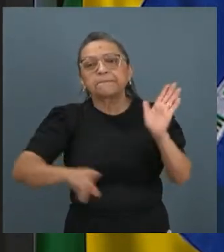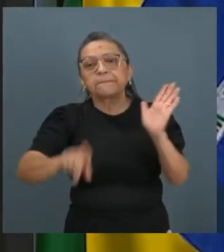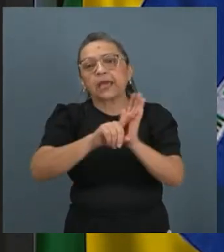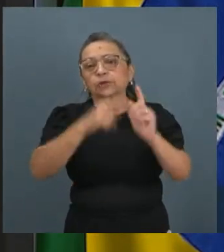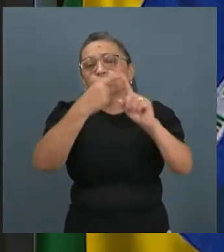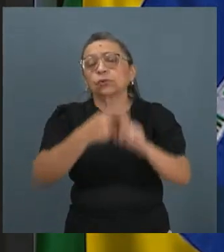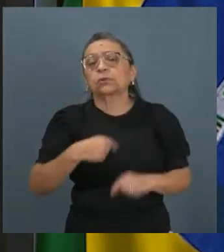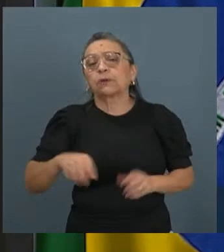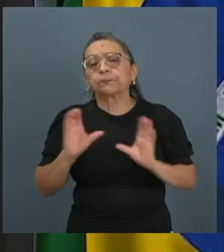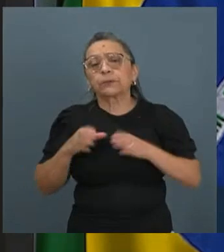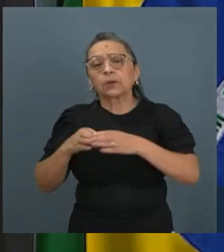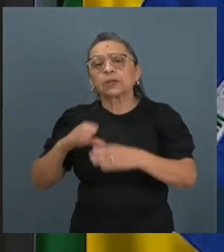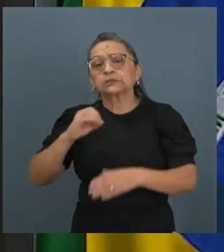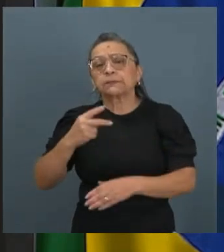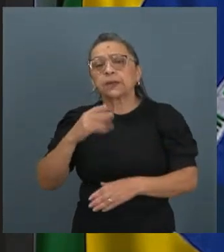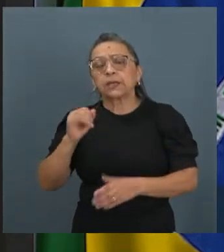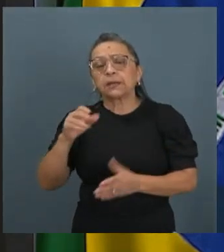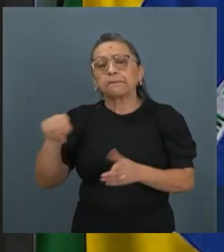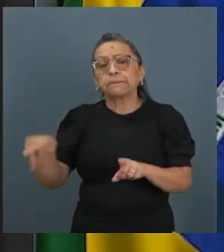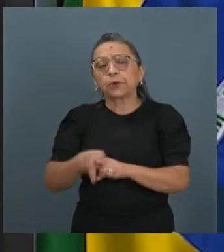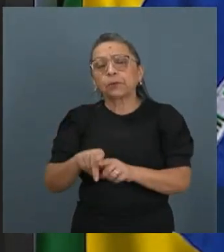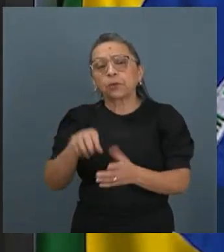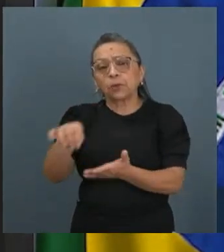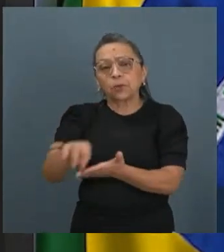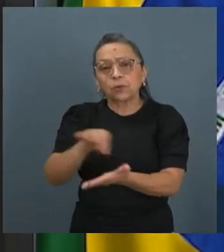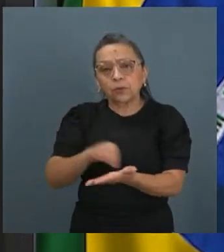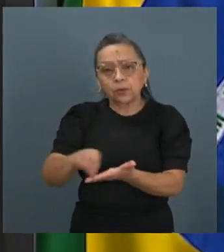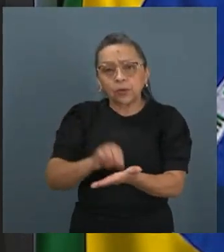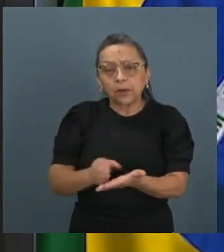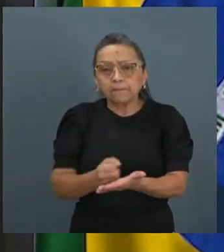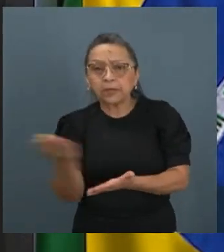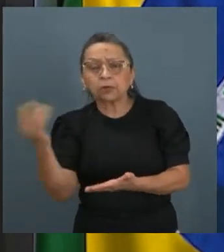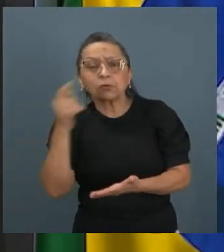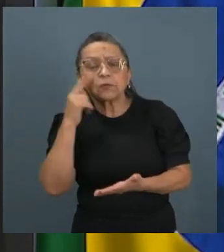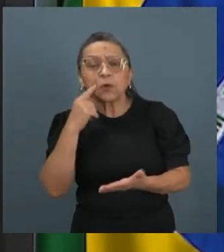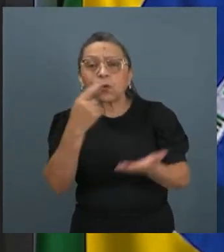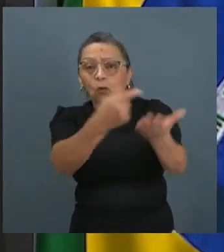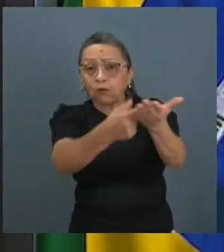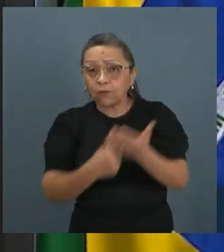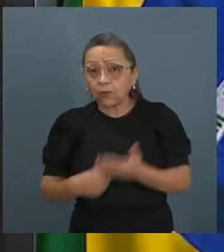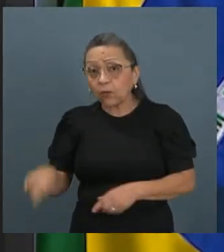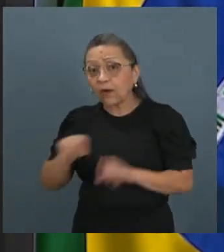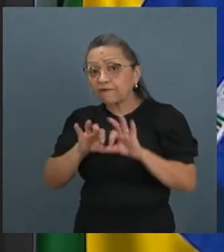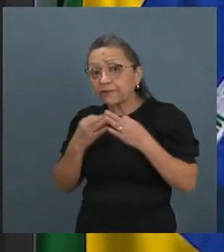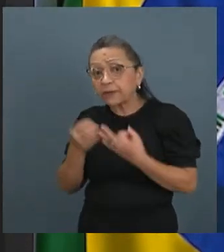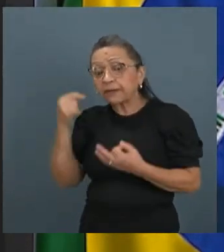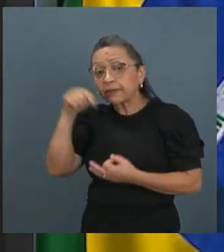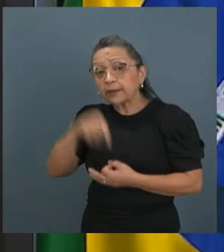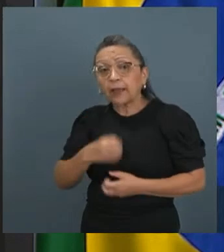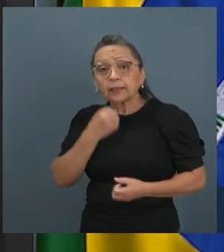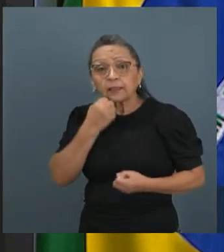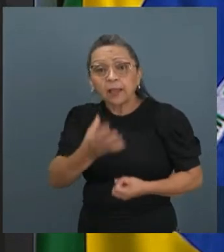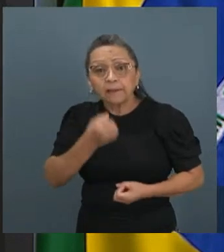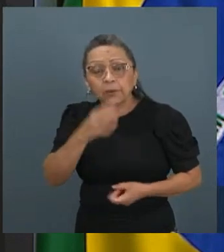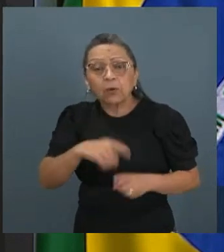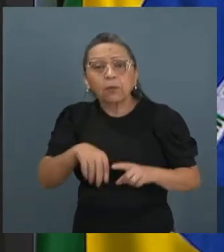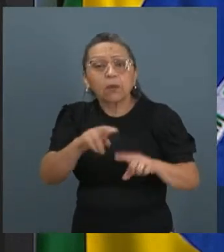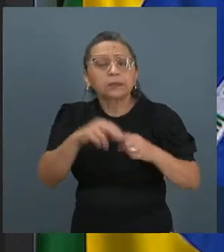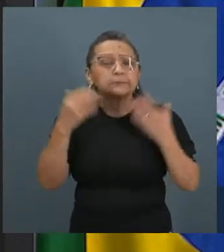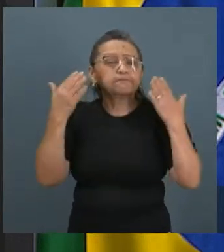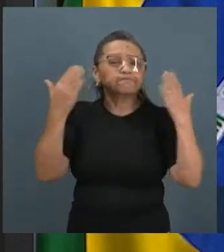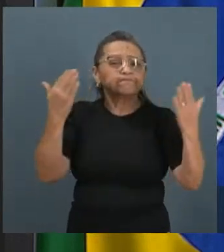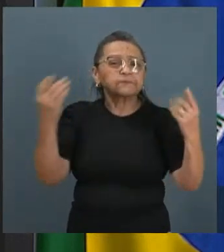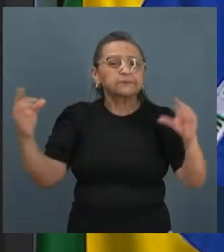A CPI dos bingos, que foi instalada em 2005, convocou os irmãos Ortiz a deporem em função da suspeita